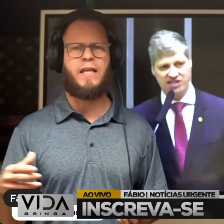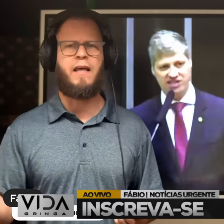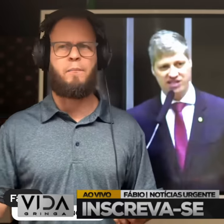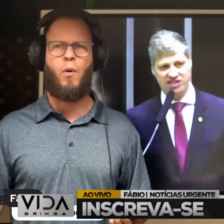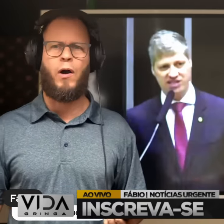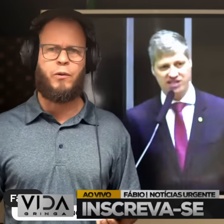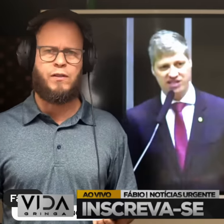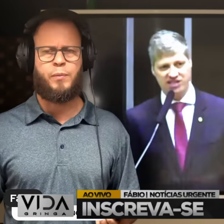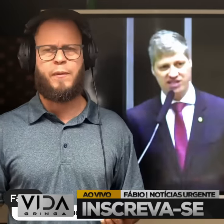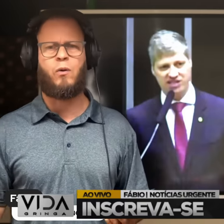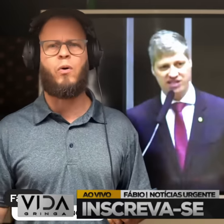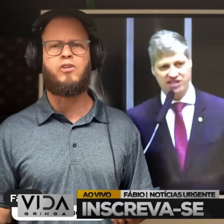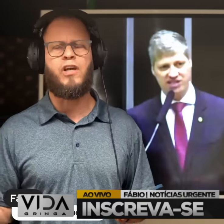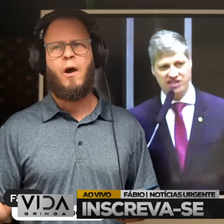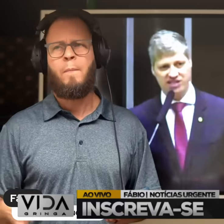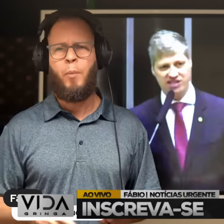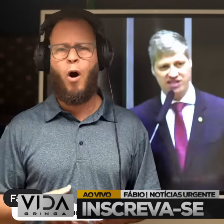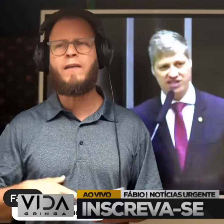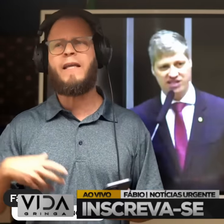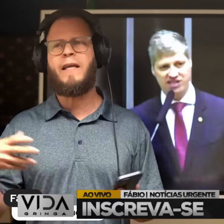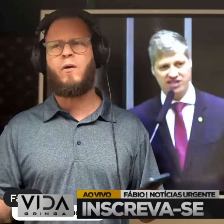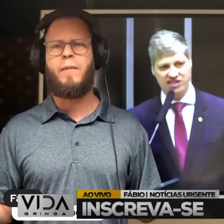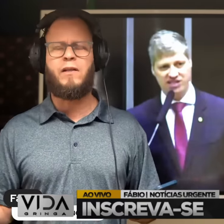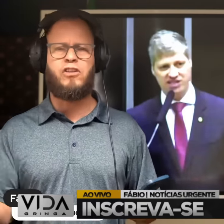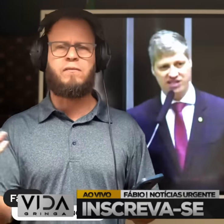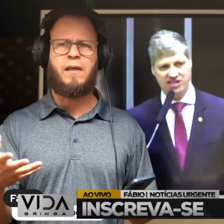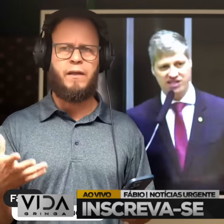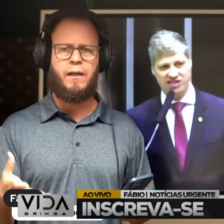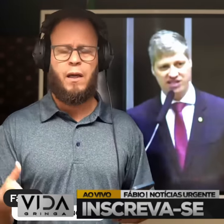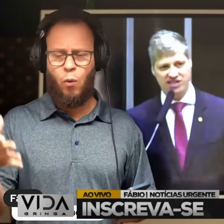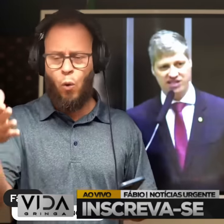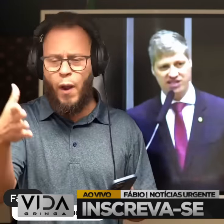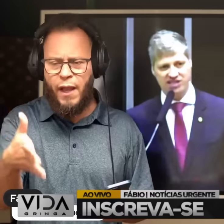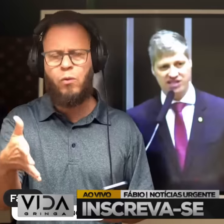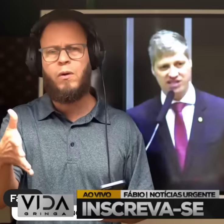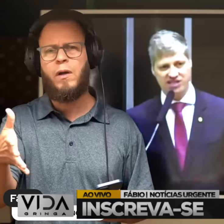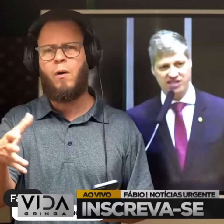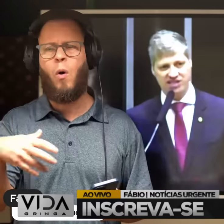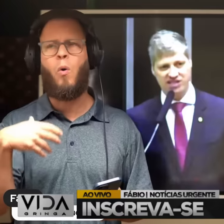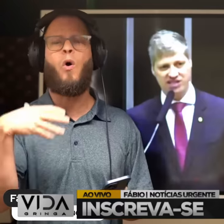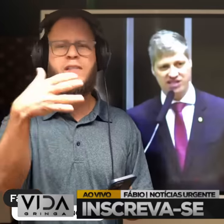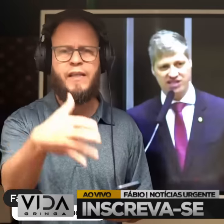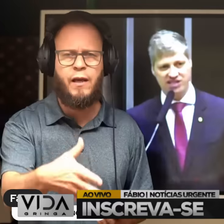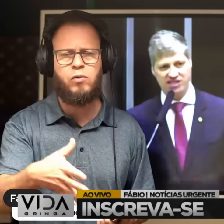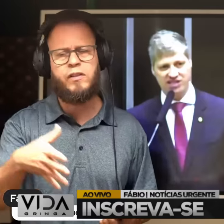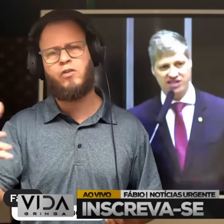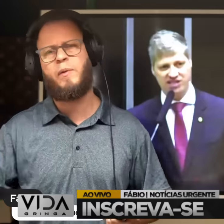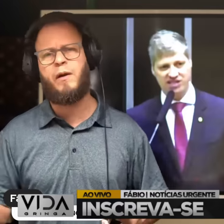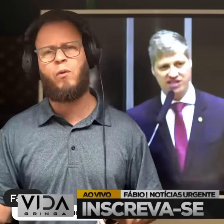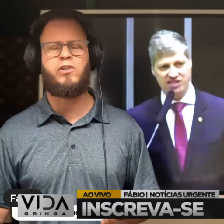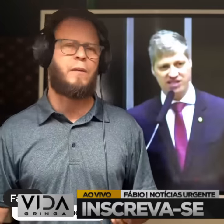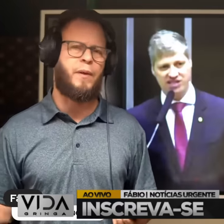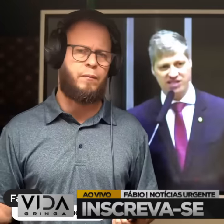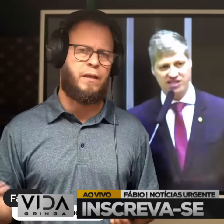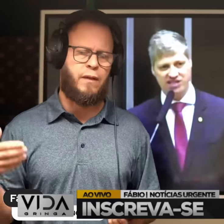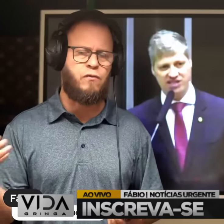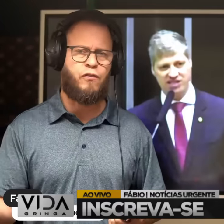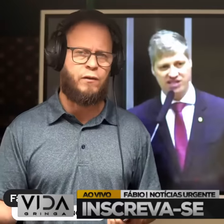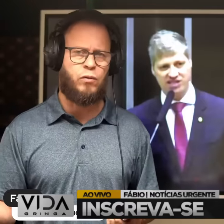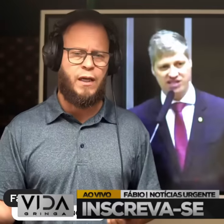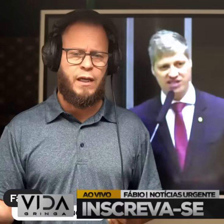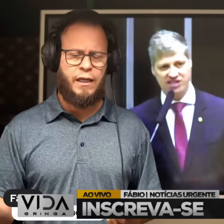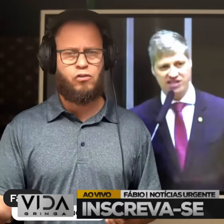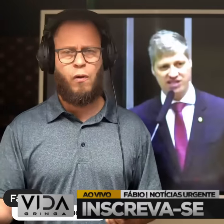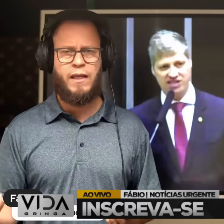que ainda apoiam a Suprema Corte, podem realmente entender o erro ou os erros que a Suprema Corte tem